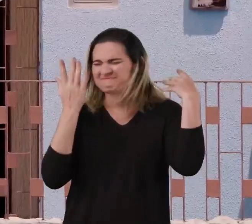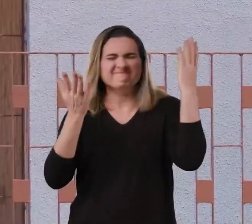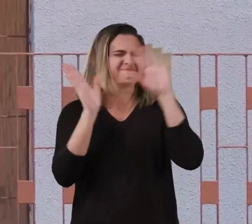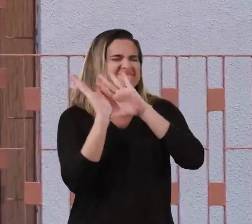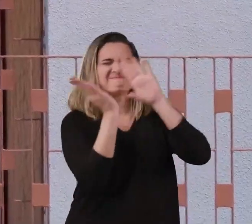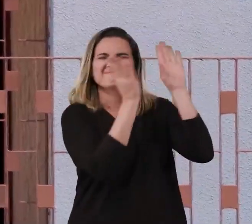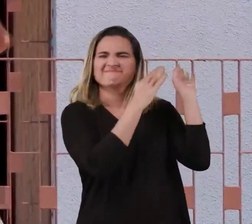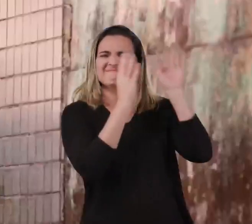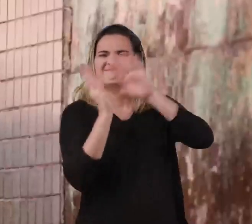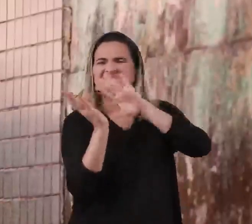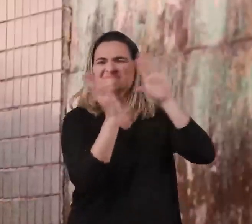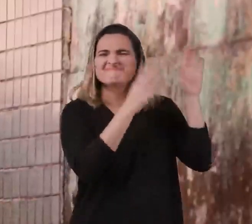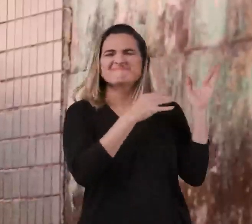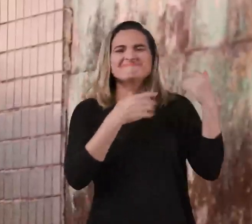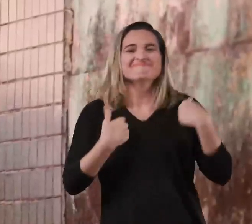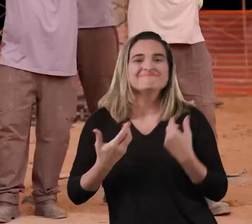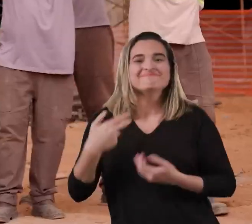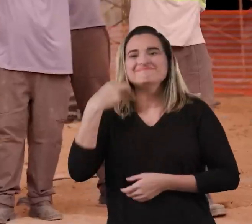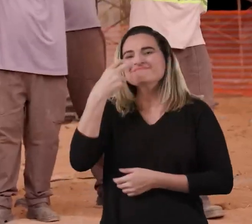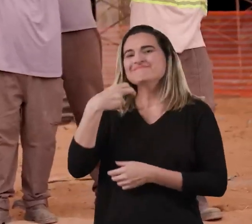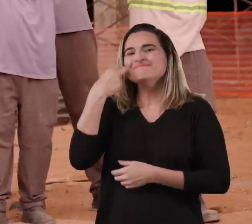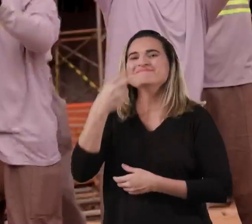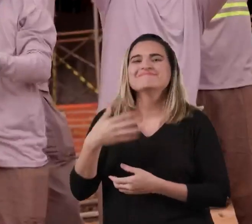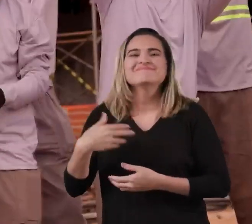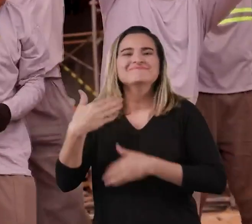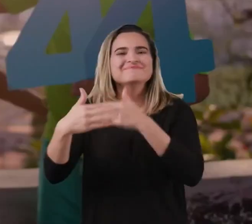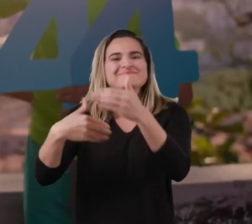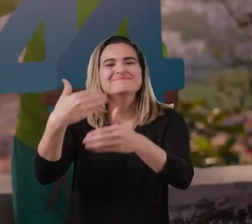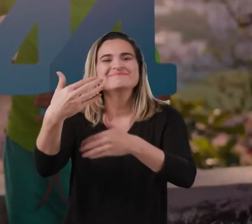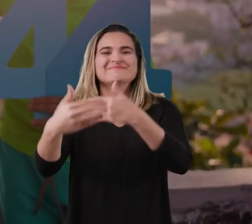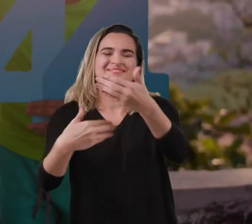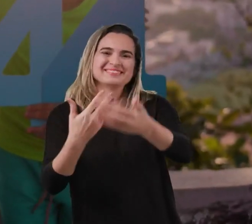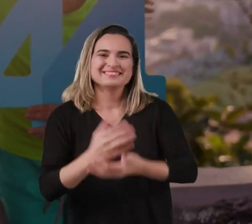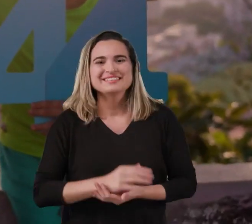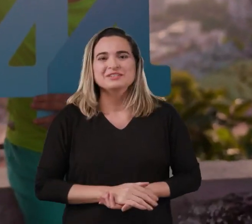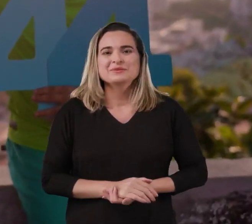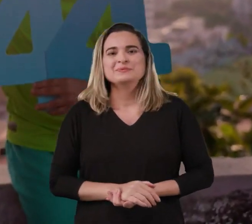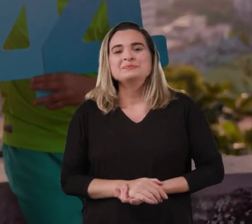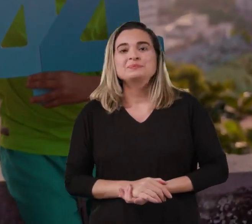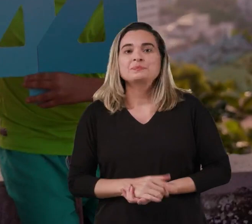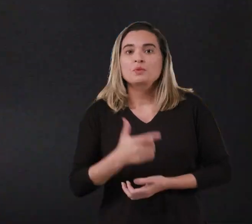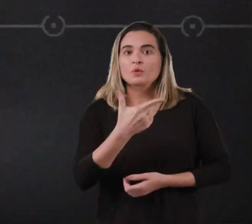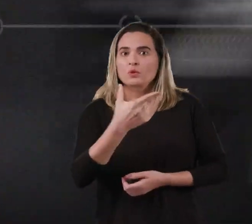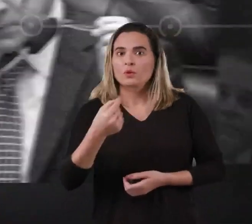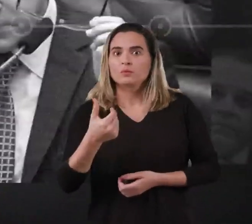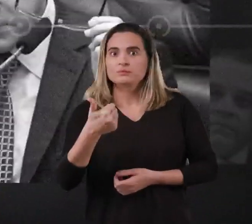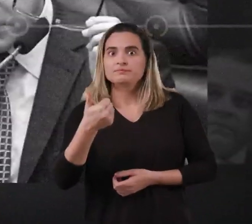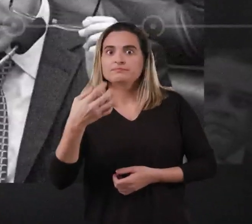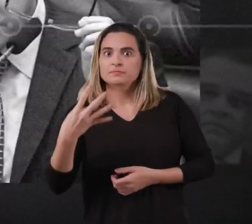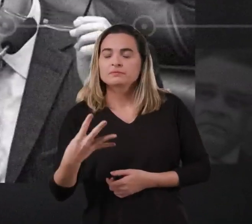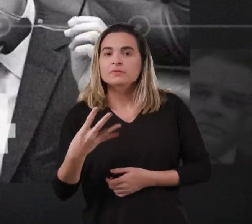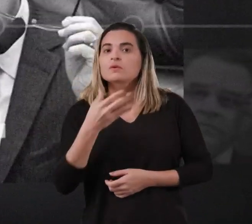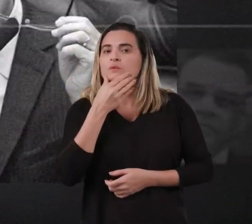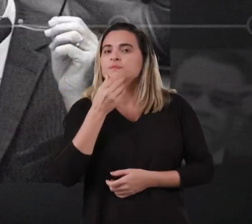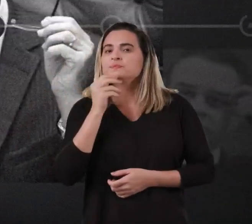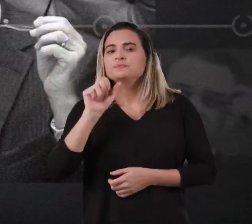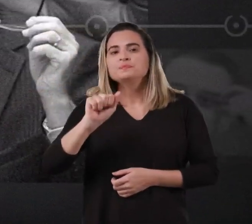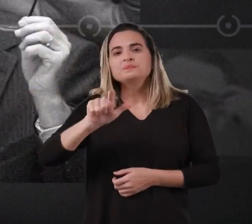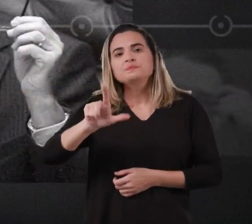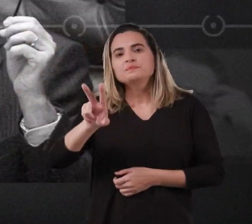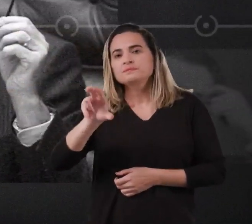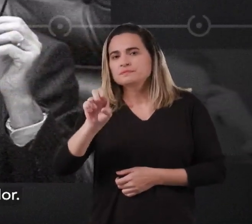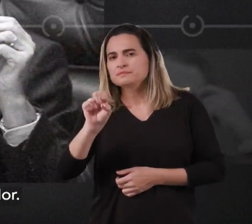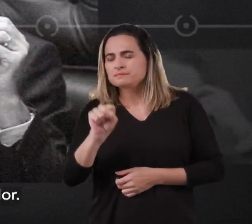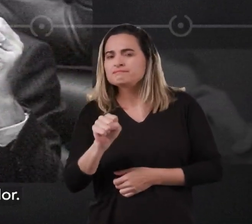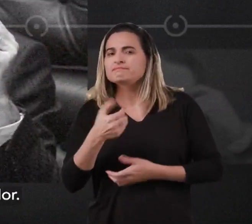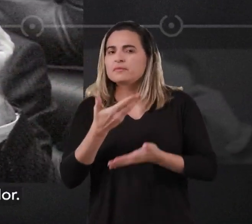atrás, não invente. Passado já passou, agora é Natal pra frente. Em 2014, Henrique Alves